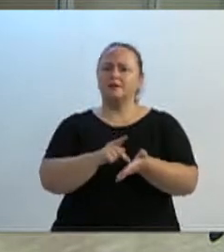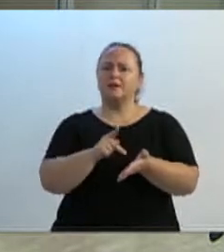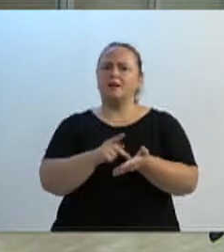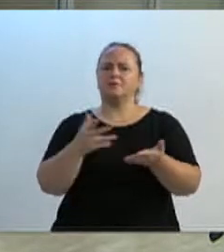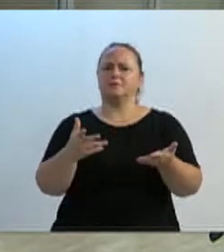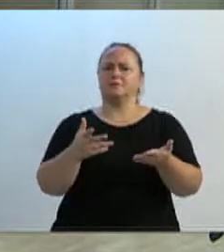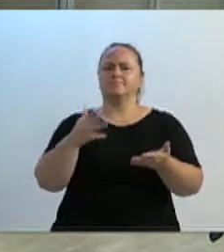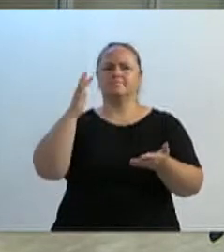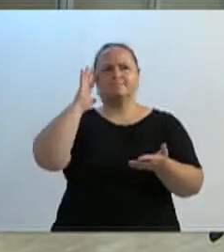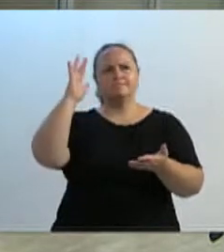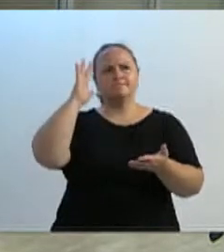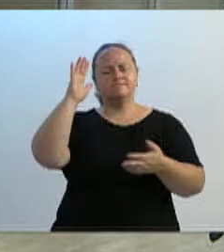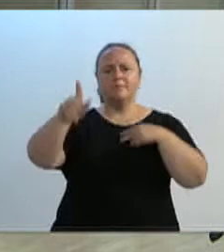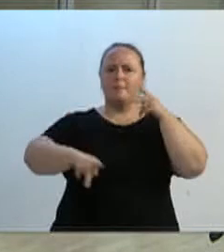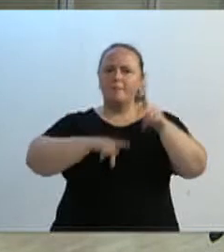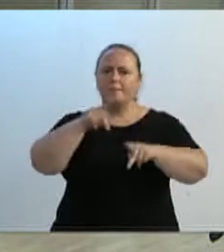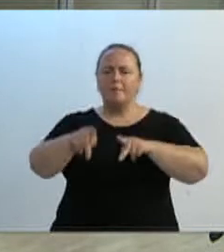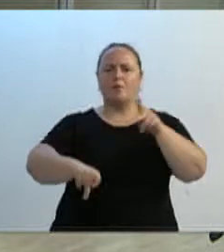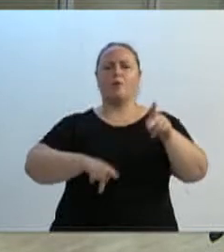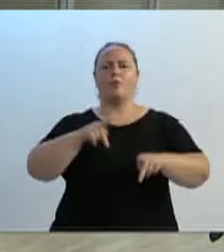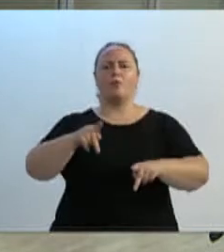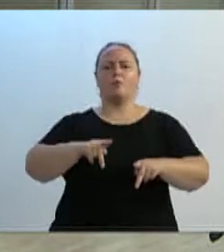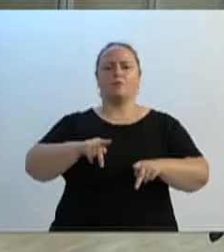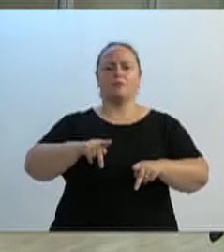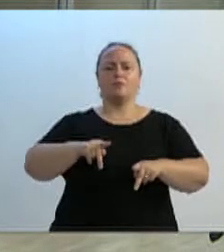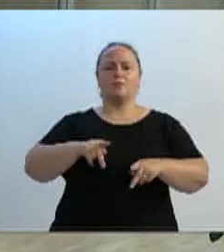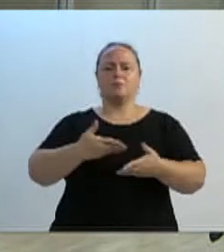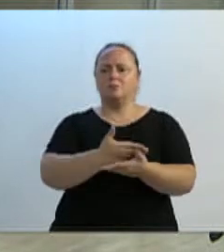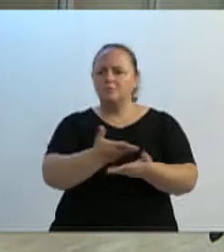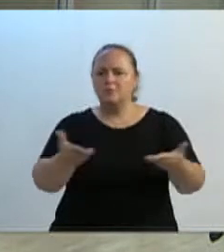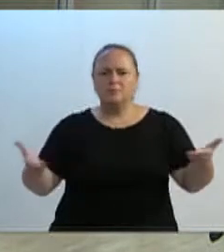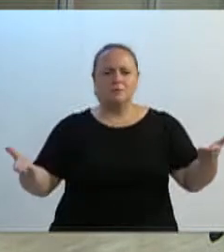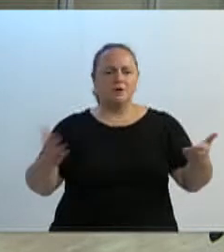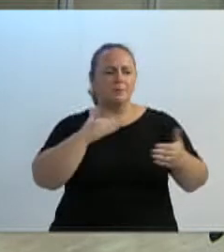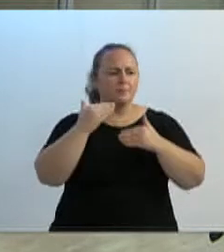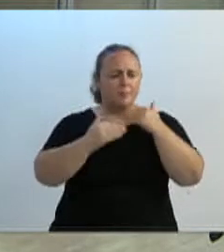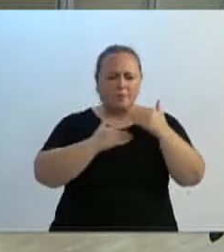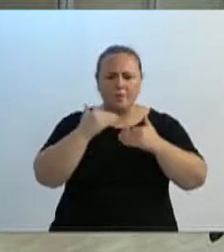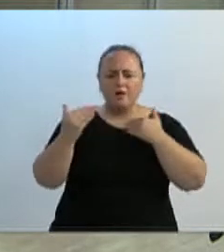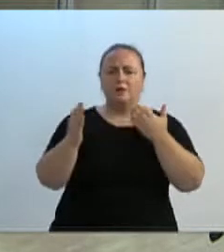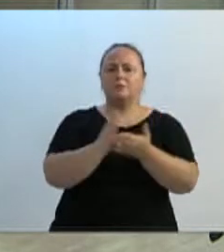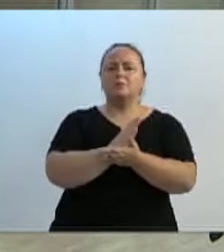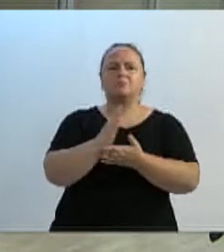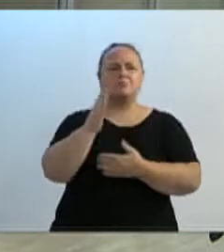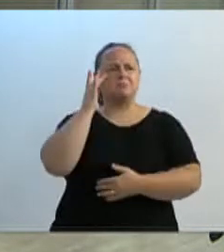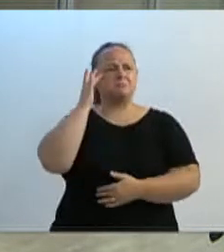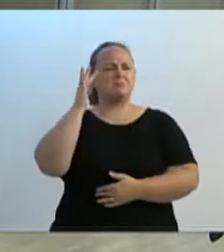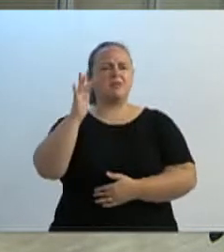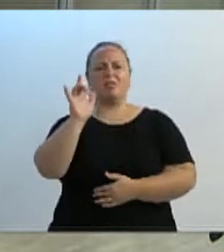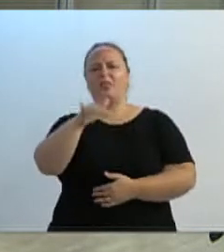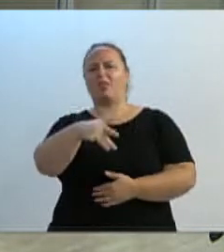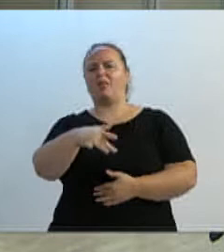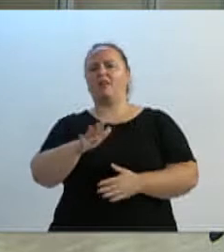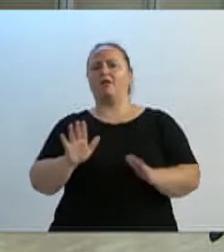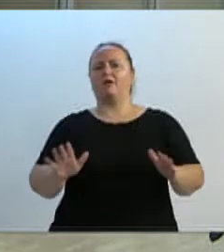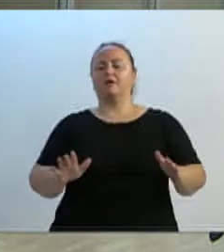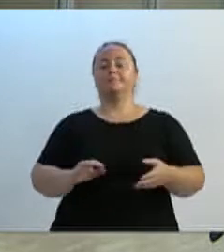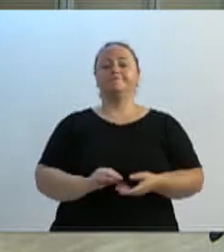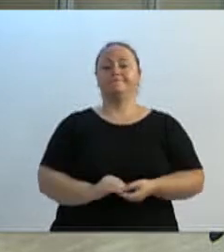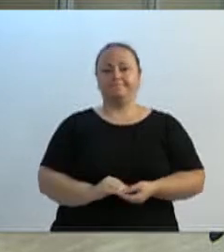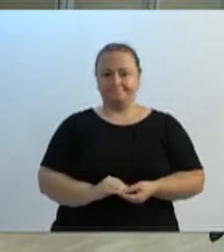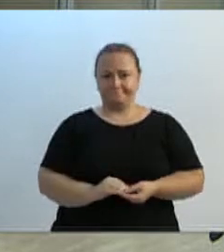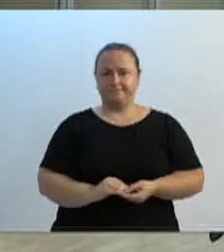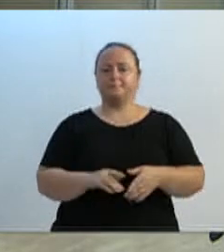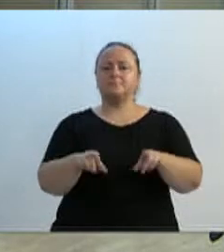povo, na população, nos seres humanos que estão aí morrendo e dizem que não é nada. Voltando ao assunto do fundo animal